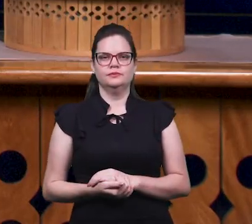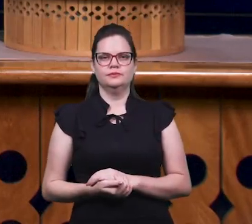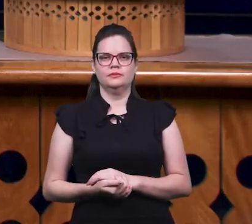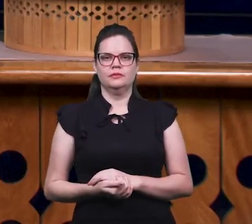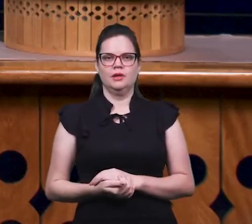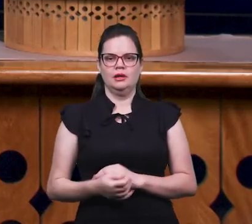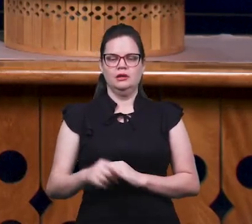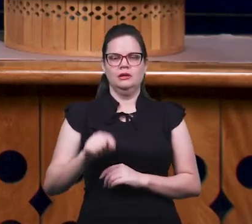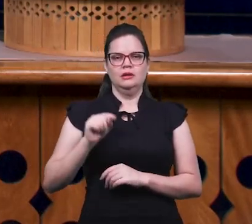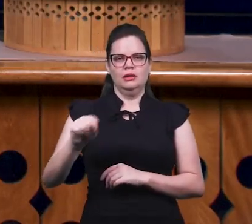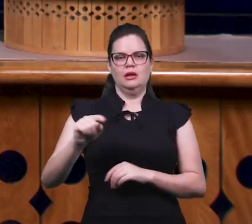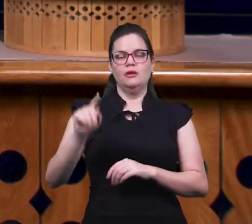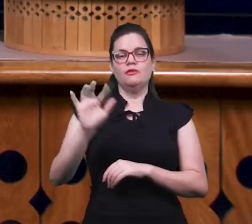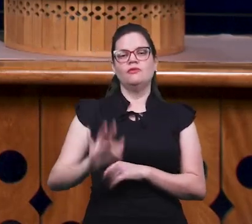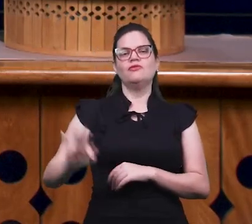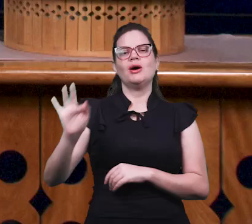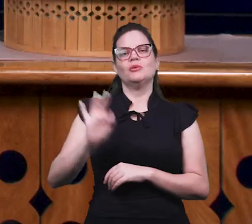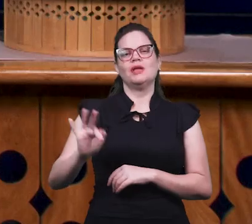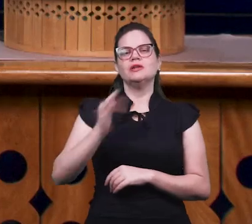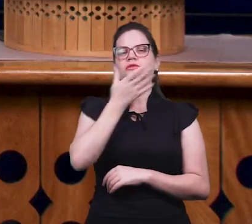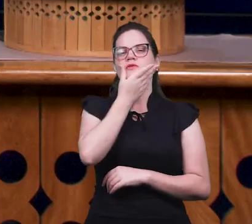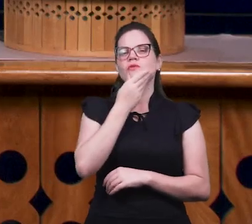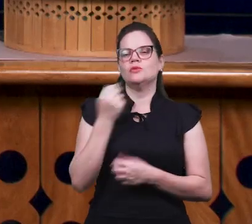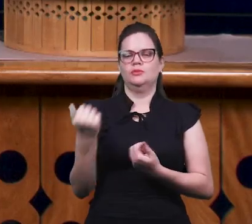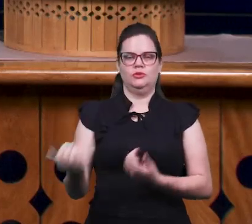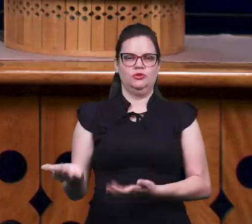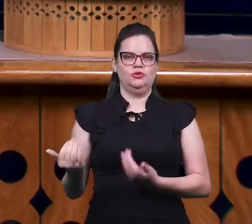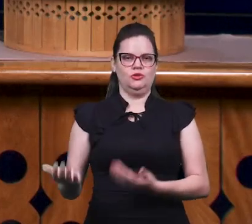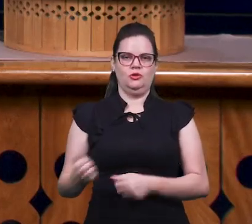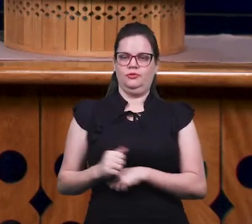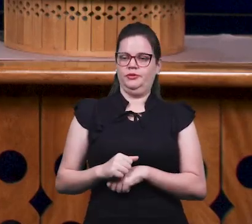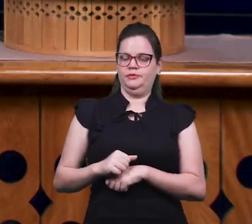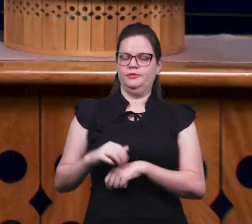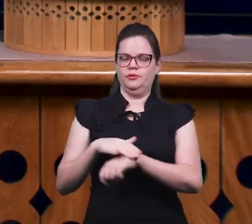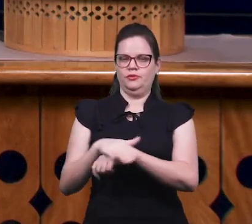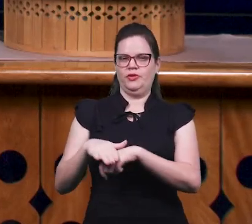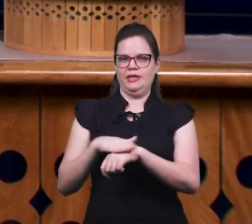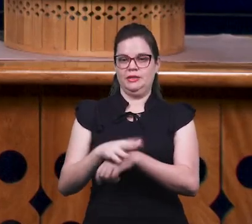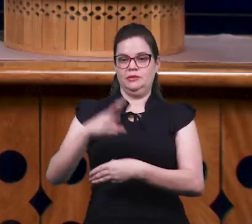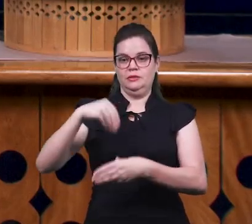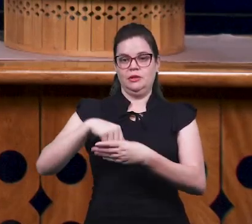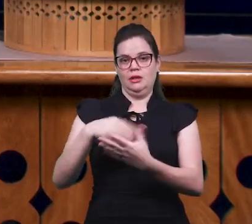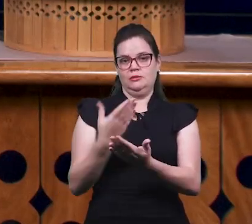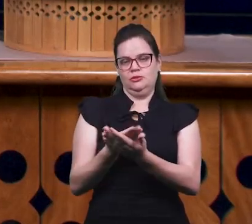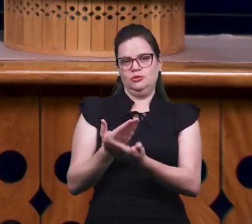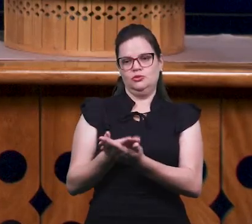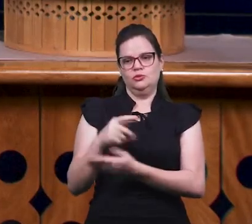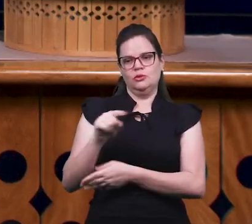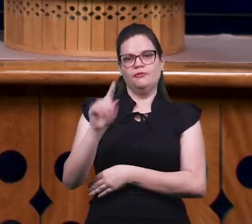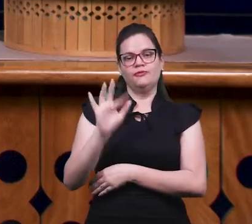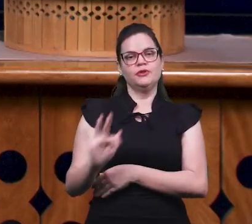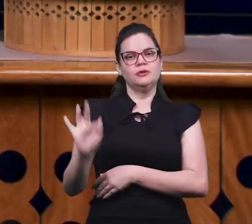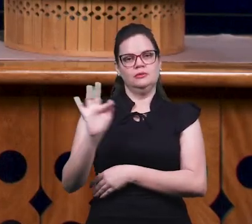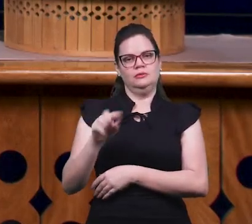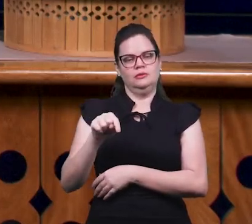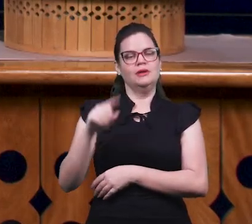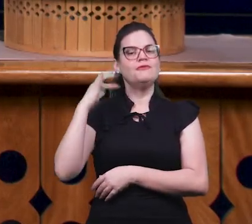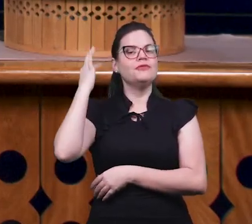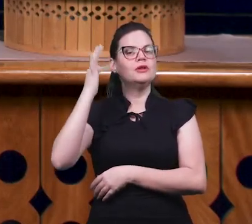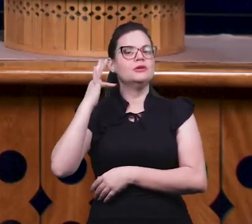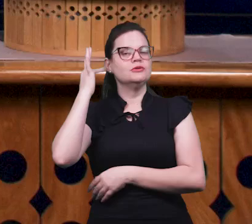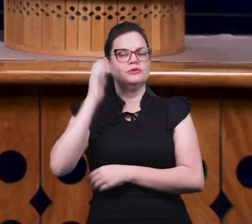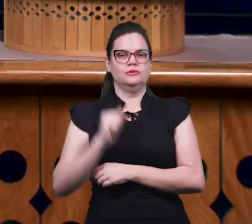e o professor, ele falou para o professor, eu estou preocupado porque a filosofia está abatendo a minha